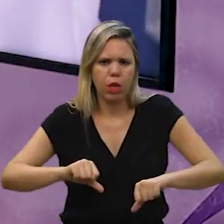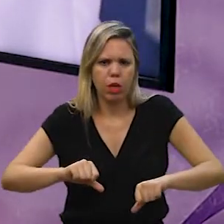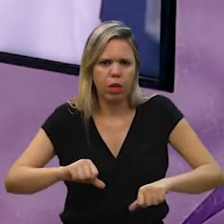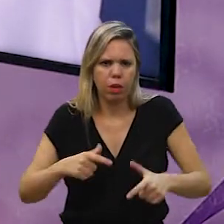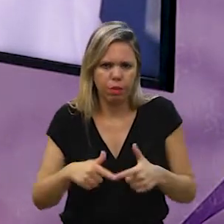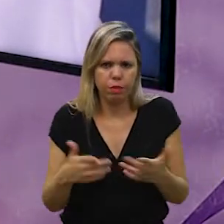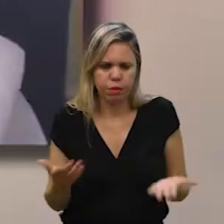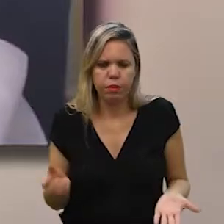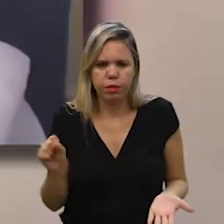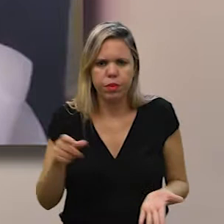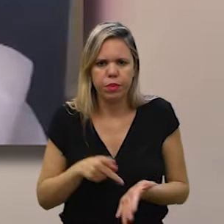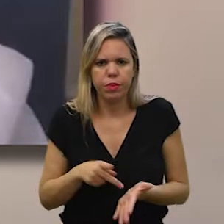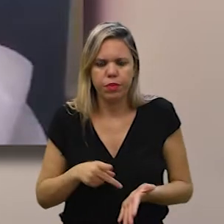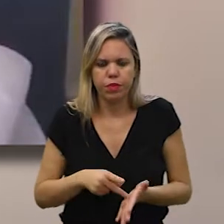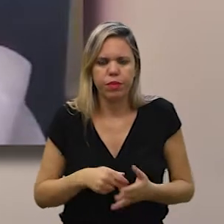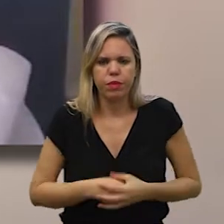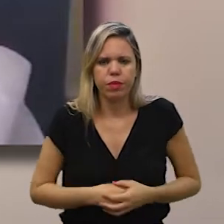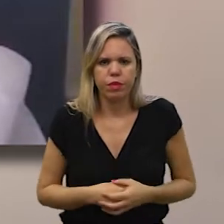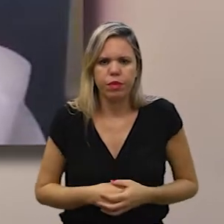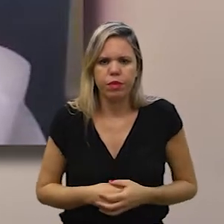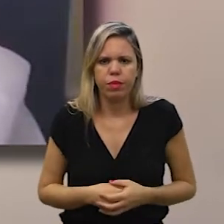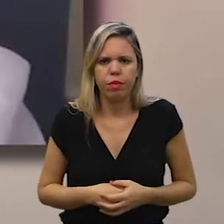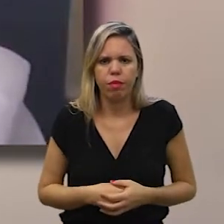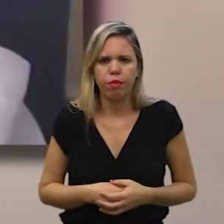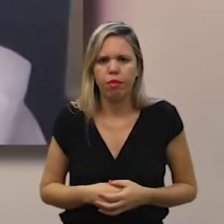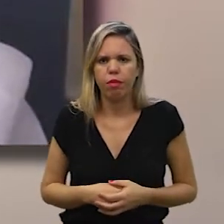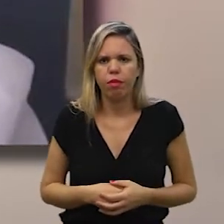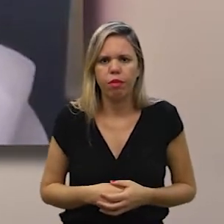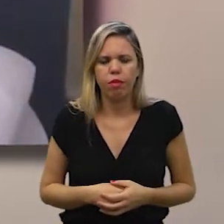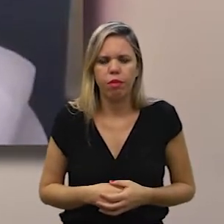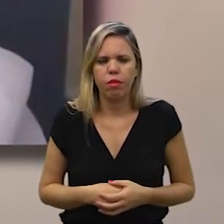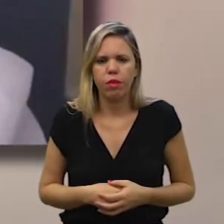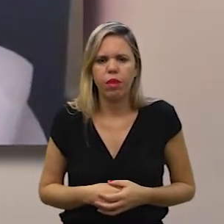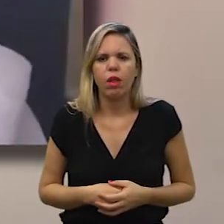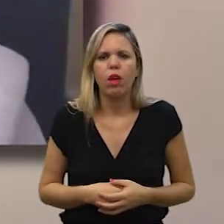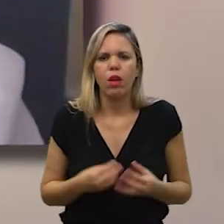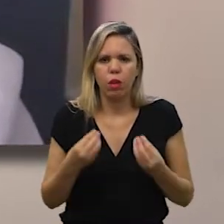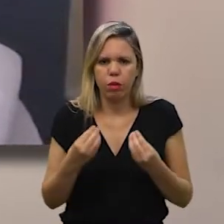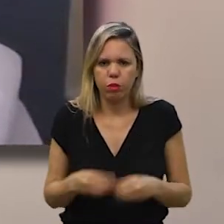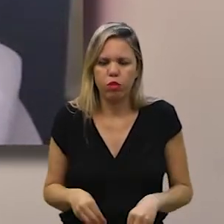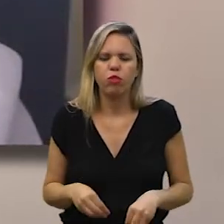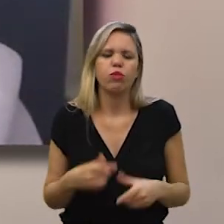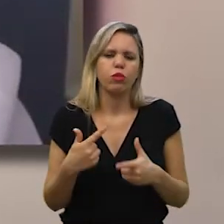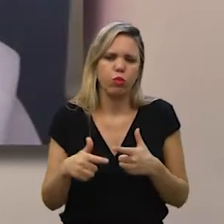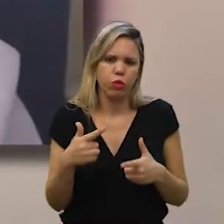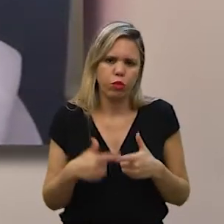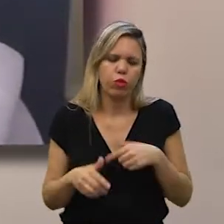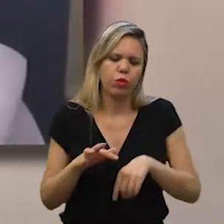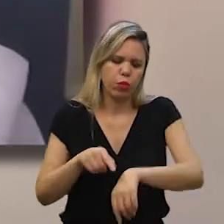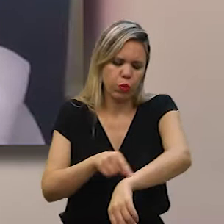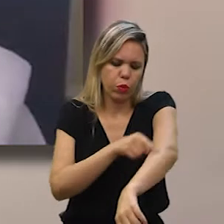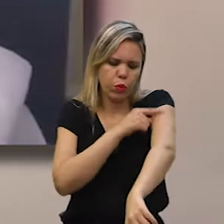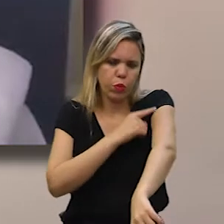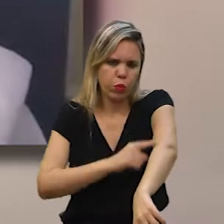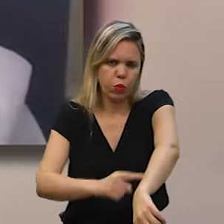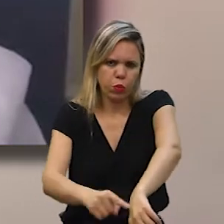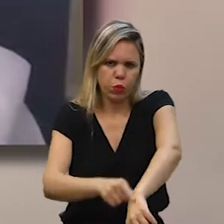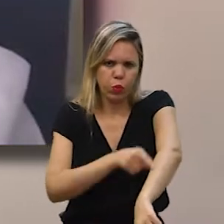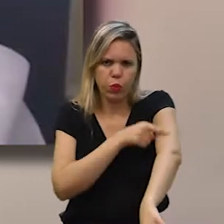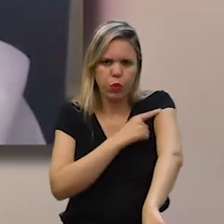piorar a situação? Exato. O comprometimento que existe na pele em relação